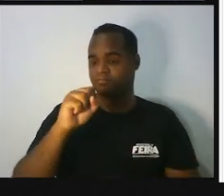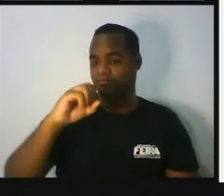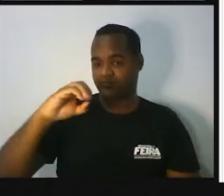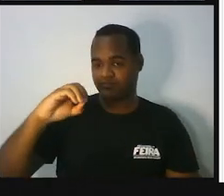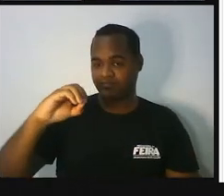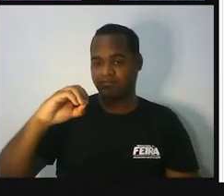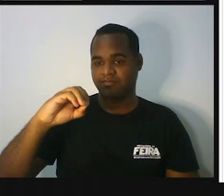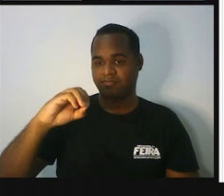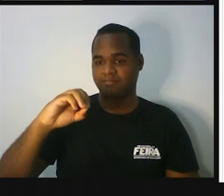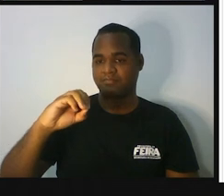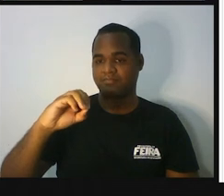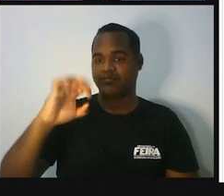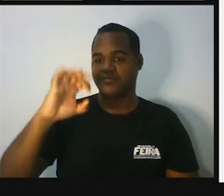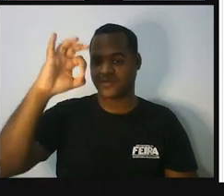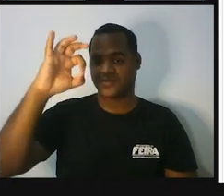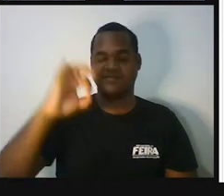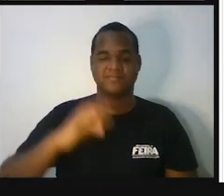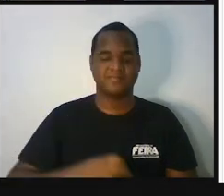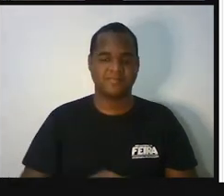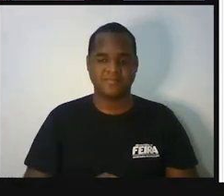180 graus.